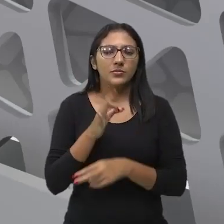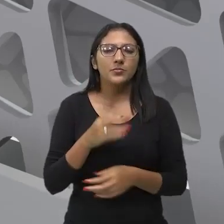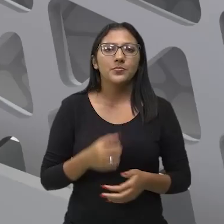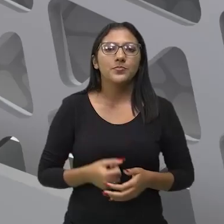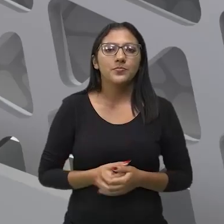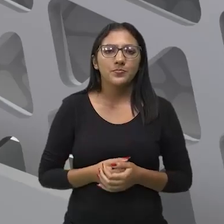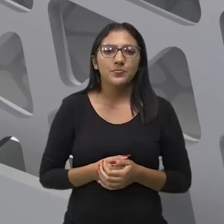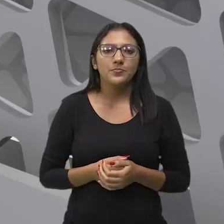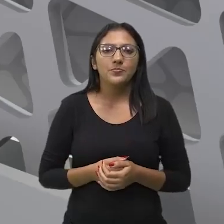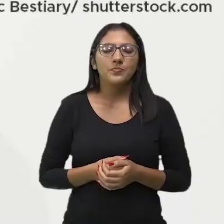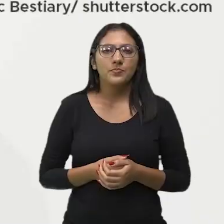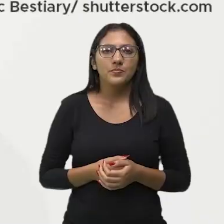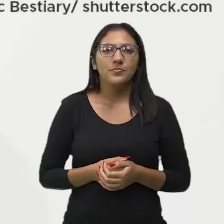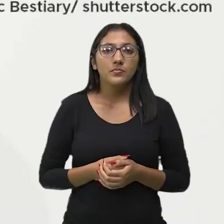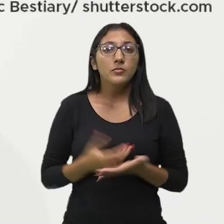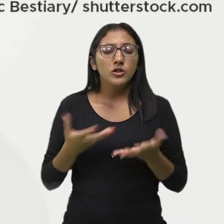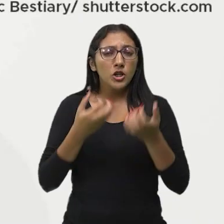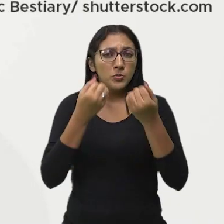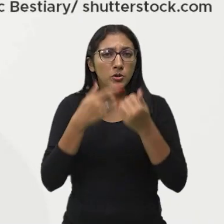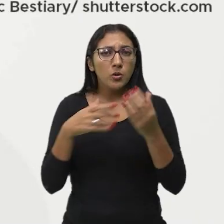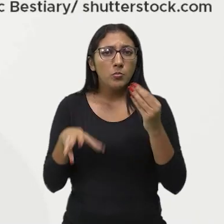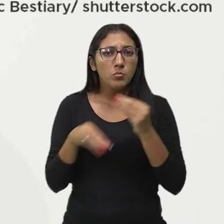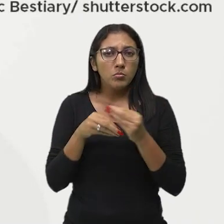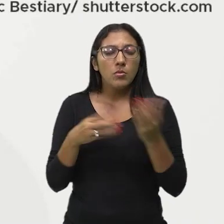vamos fazer mais um problema? Acompanha comigo.